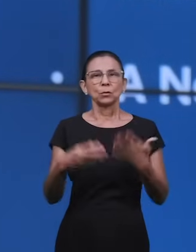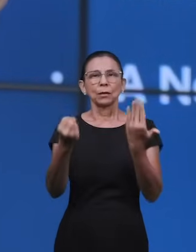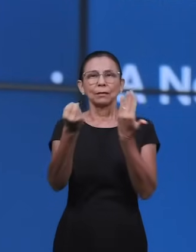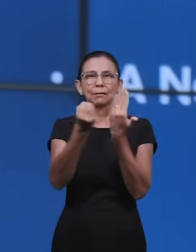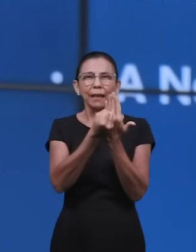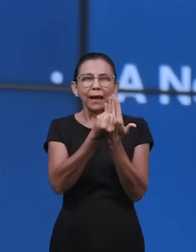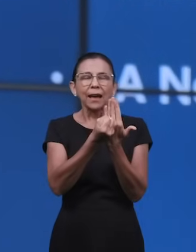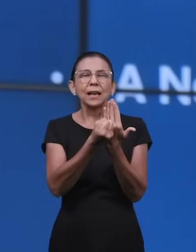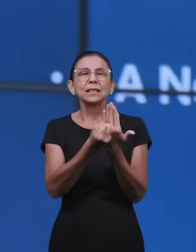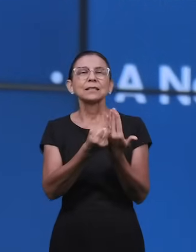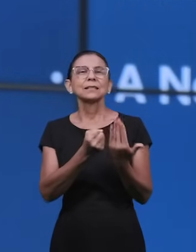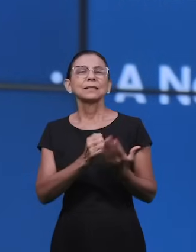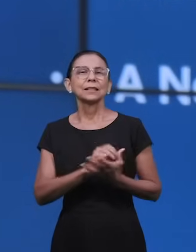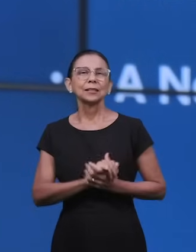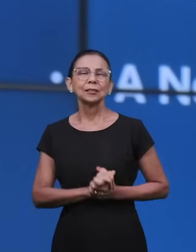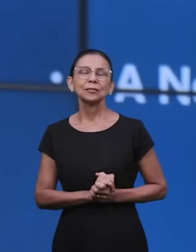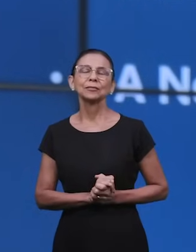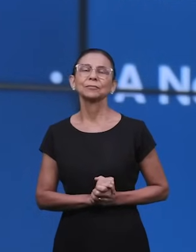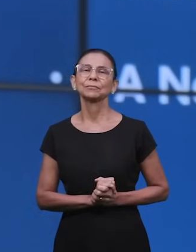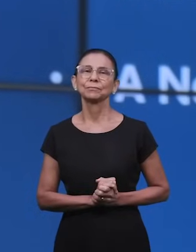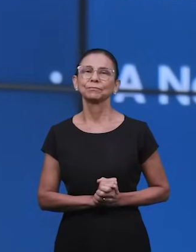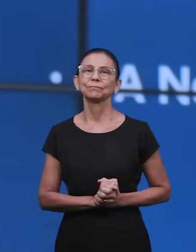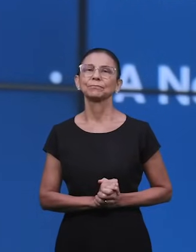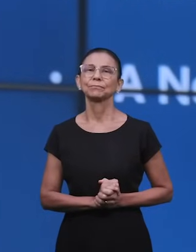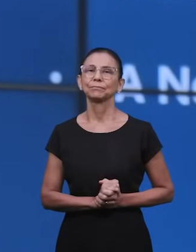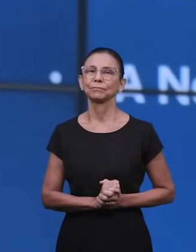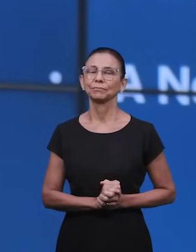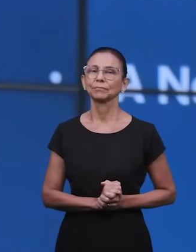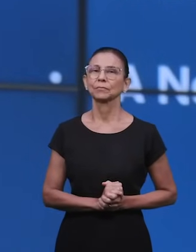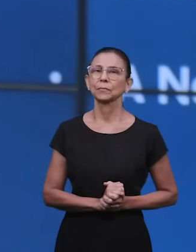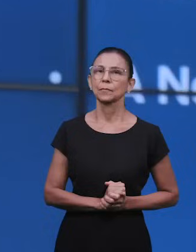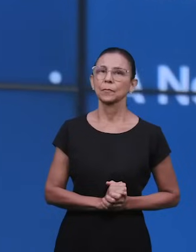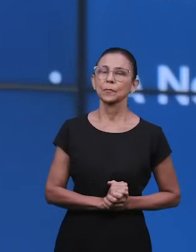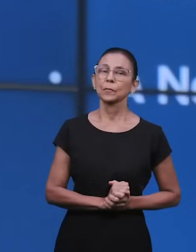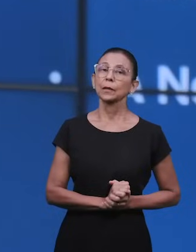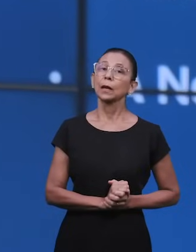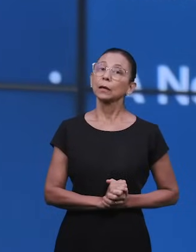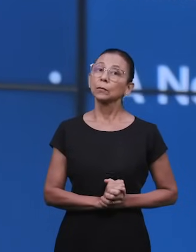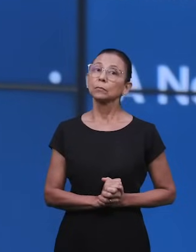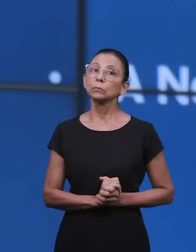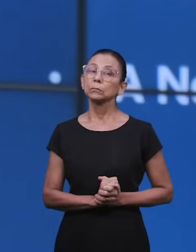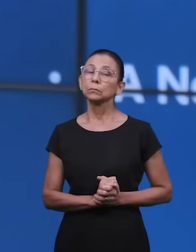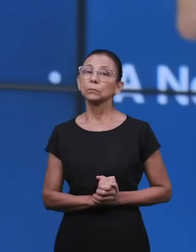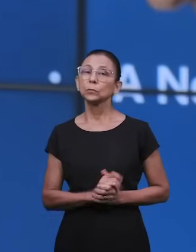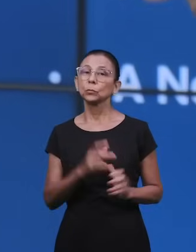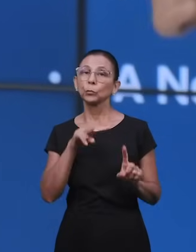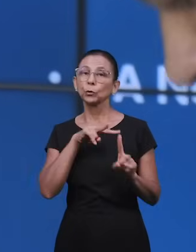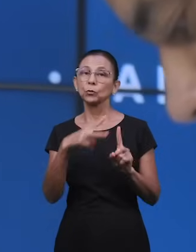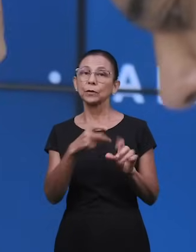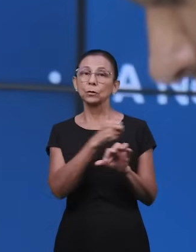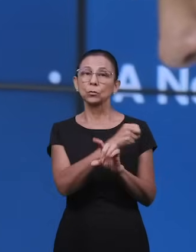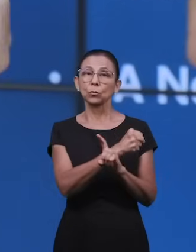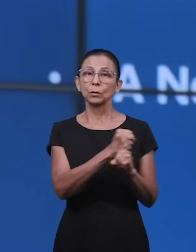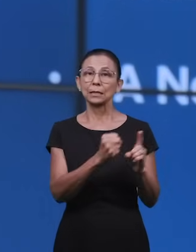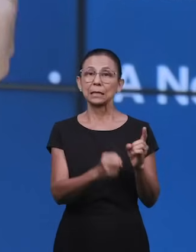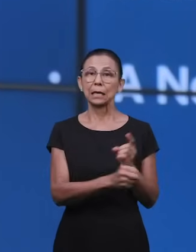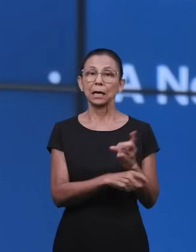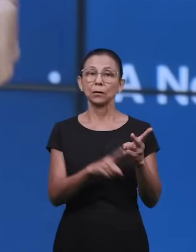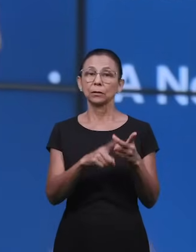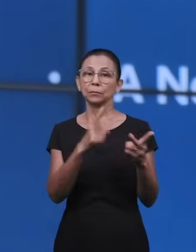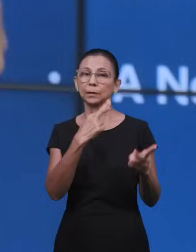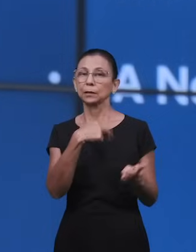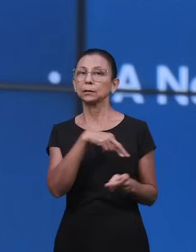das teses, né? Tanto na estrutura social quanto religiosa, né? Eu queria que o irmão pudesse falar um pouquinho,